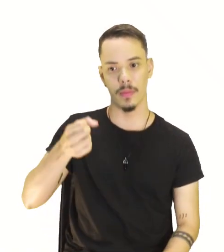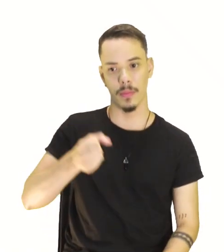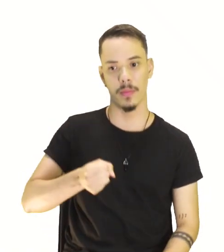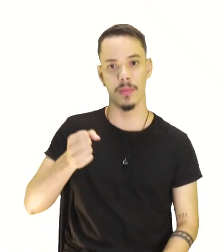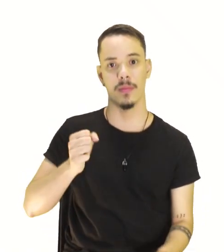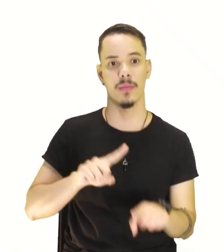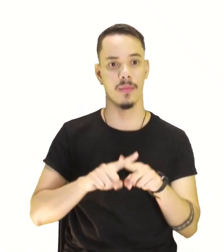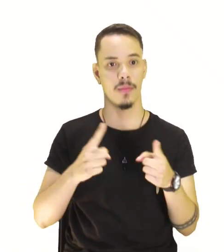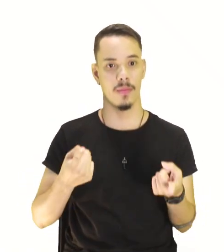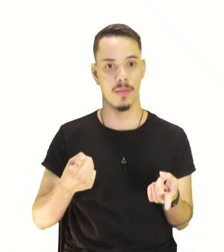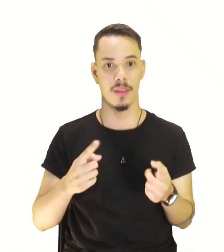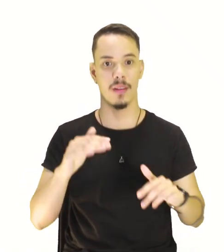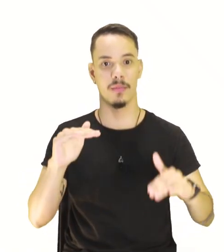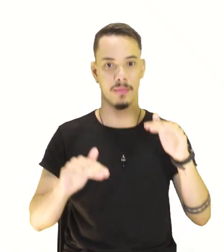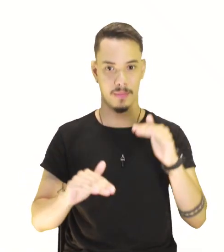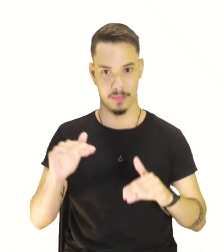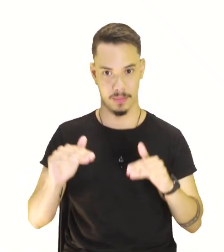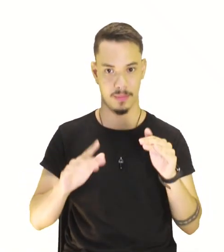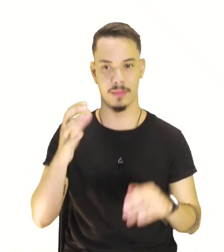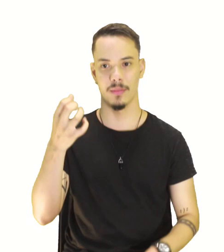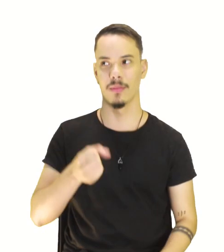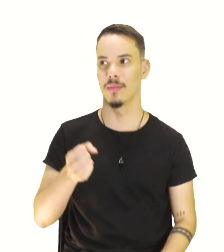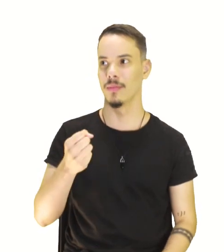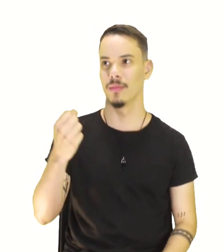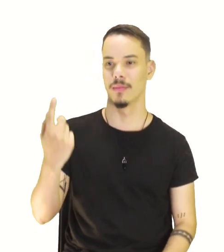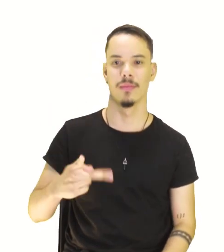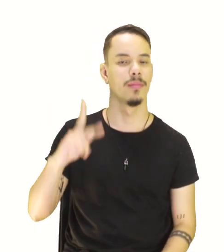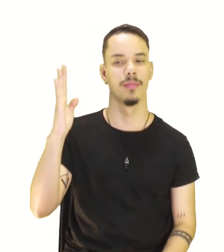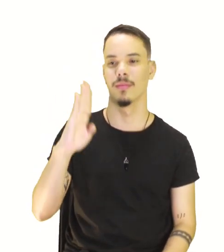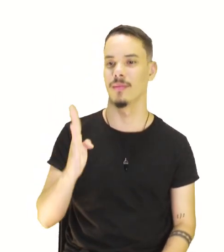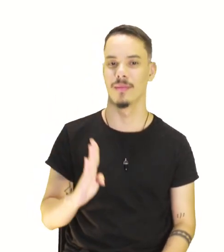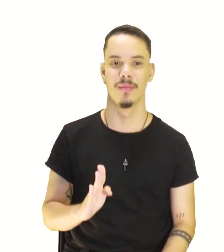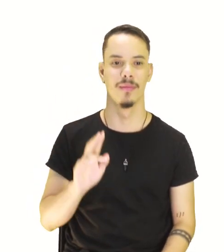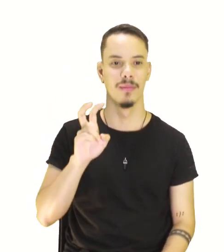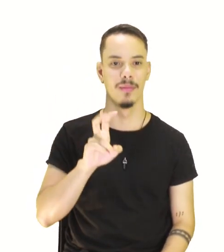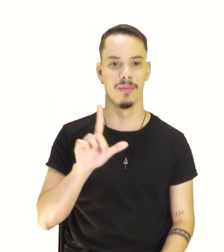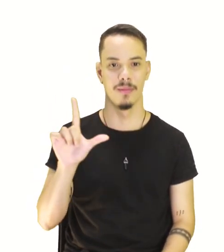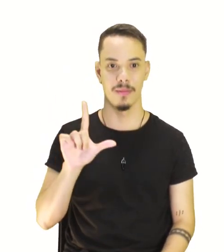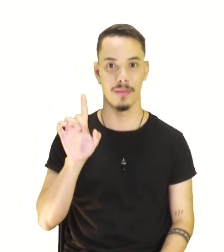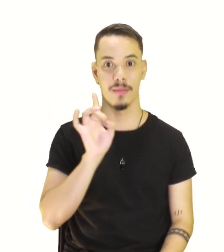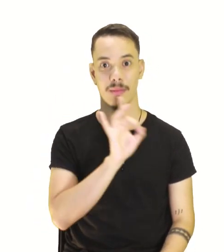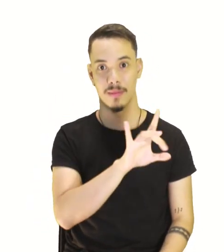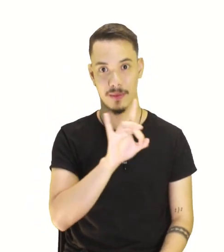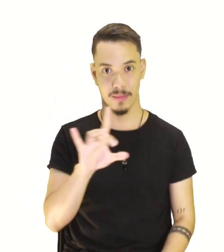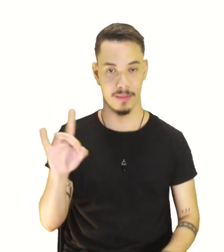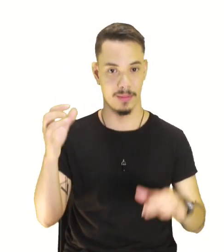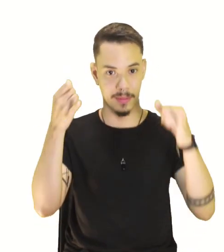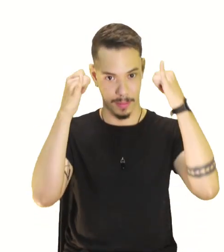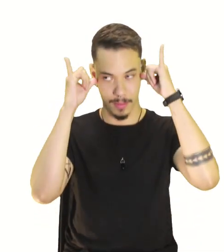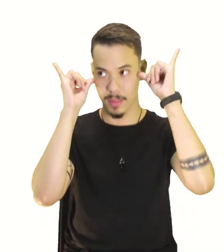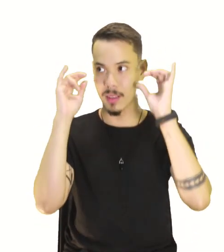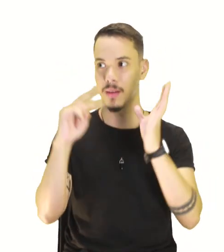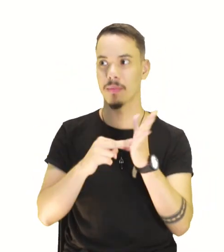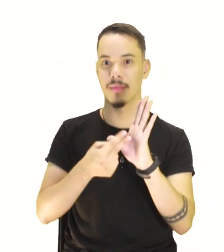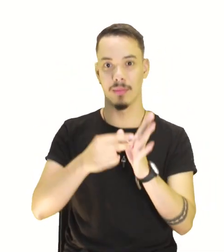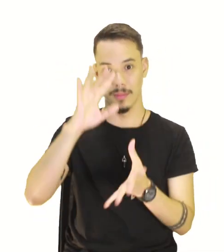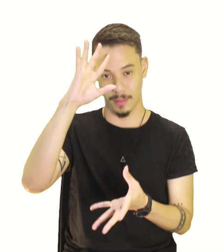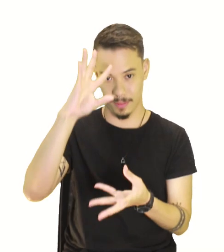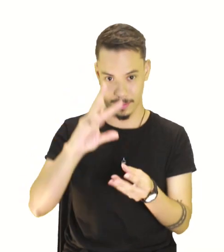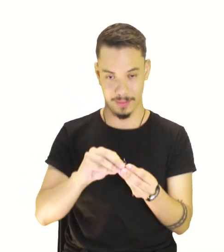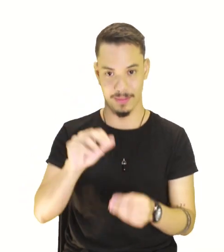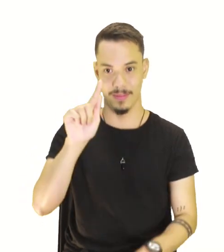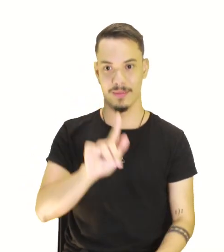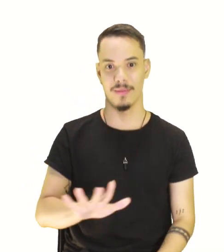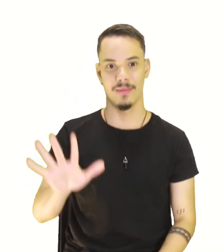na média de produção de leite no Brasil é 5 litros por vaca. Então, quer dizer, nós temos uma produção geral, mas